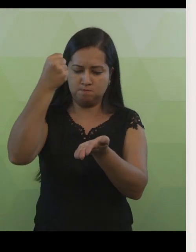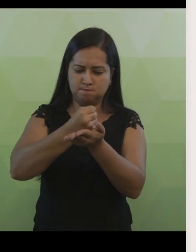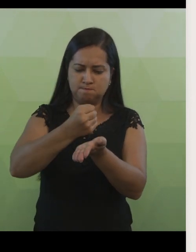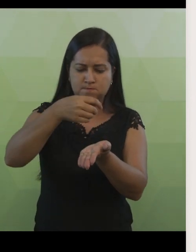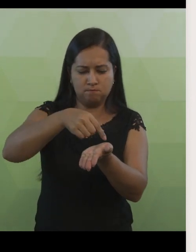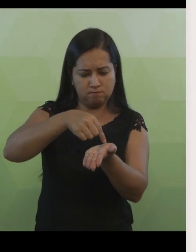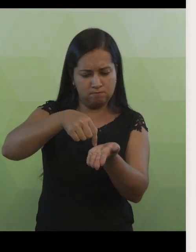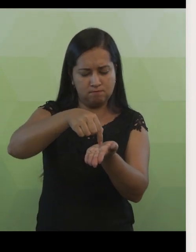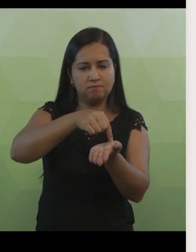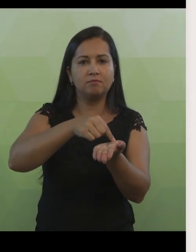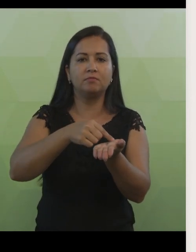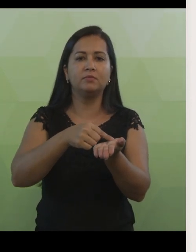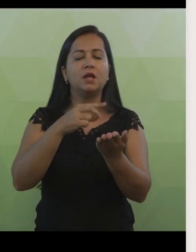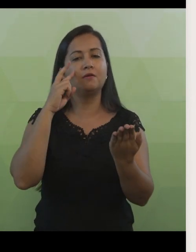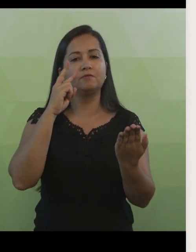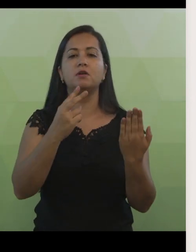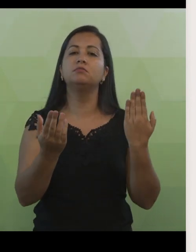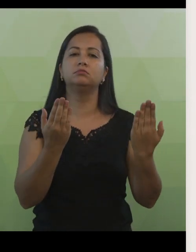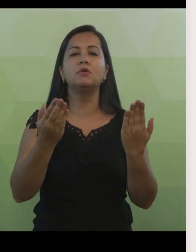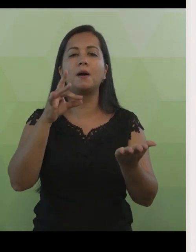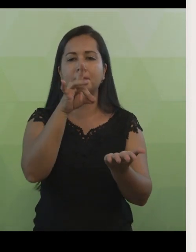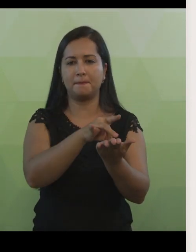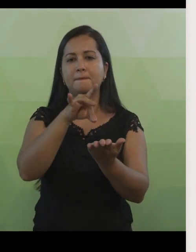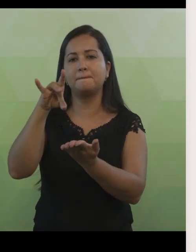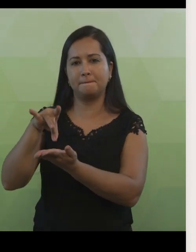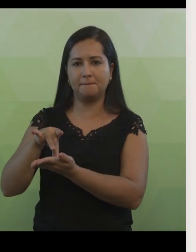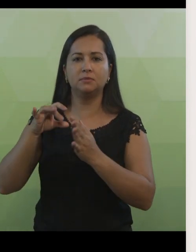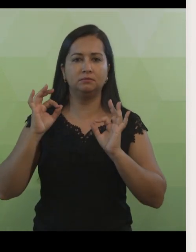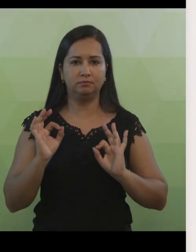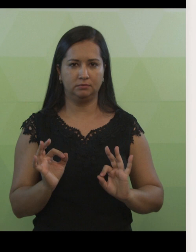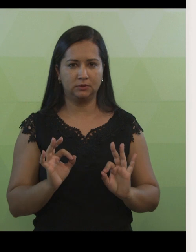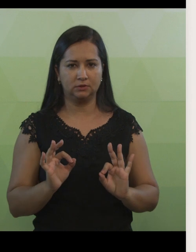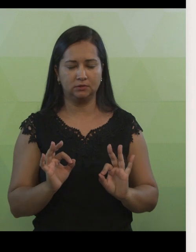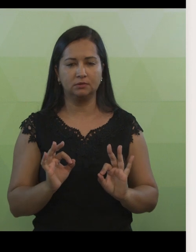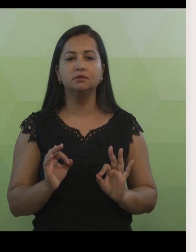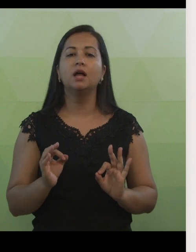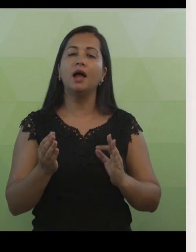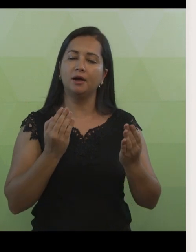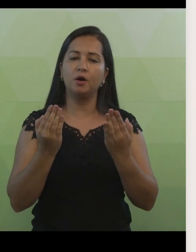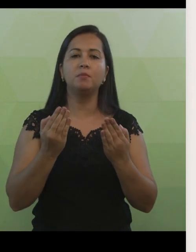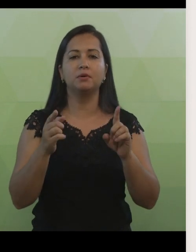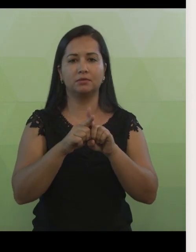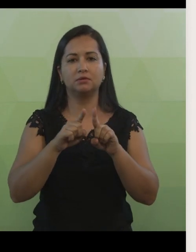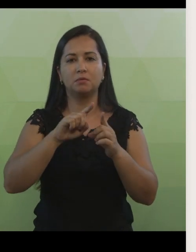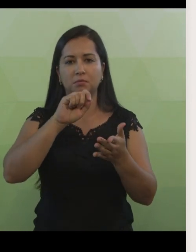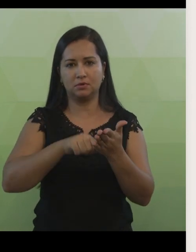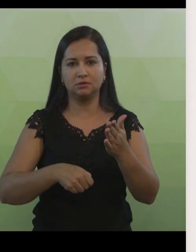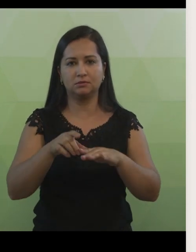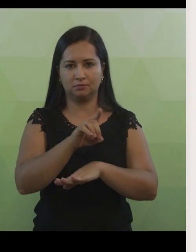foi reconhecido. É mais ou menos o processo de assinatura digital.